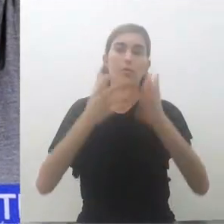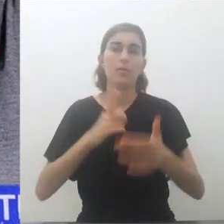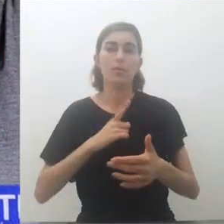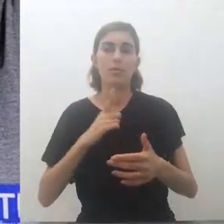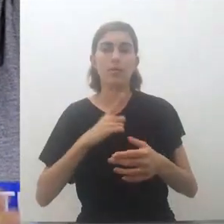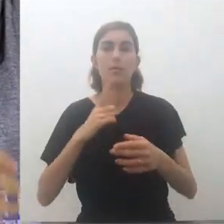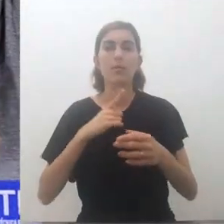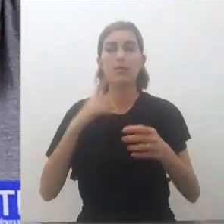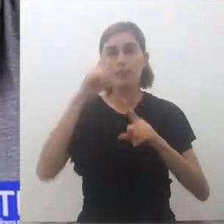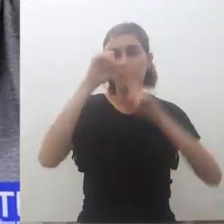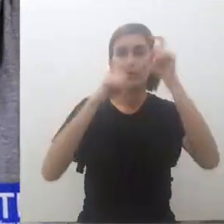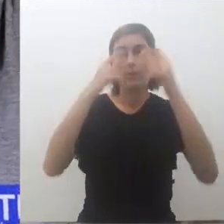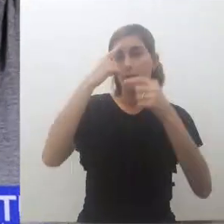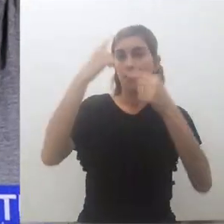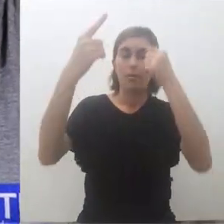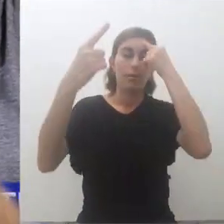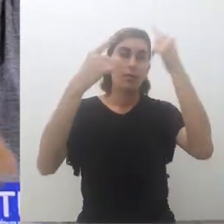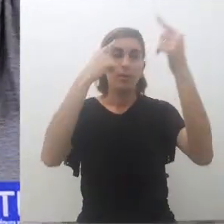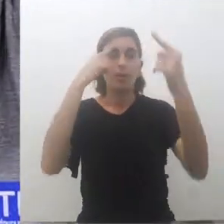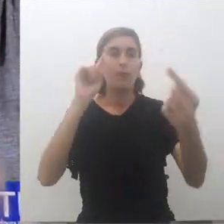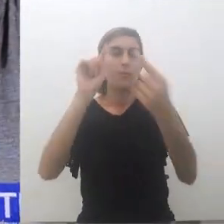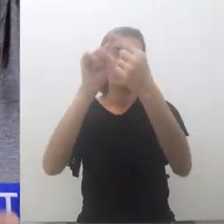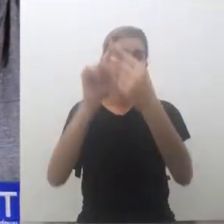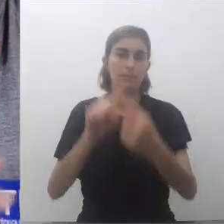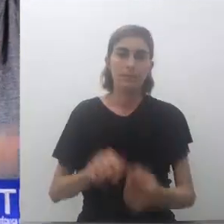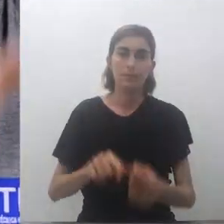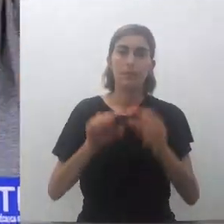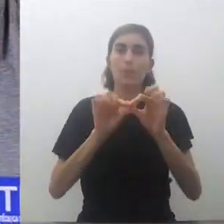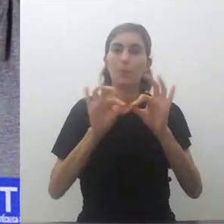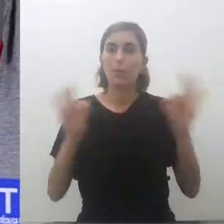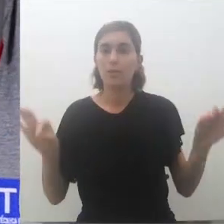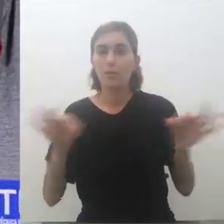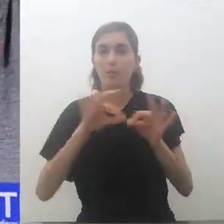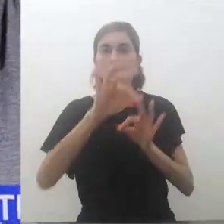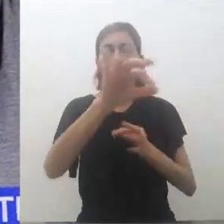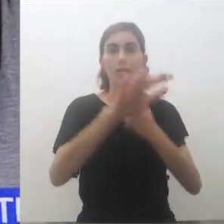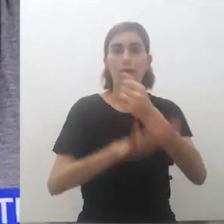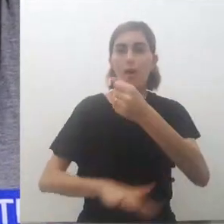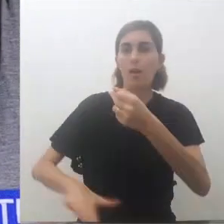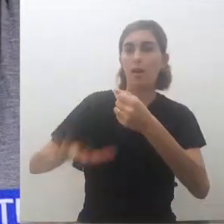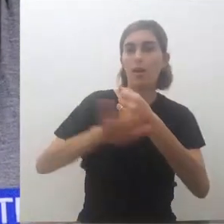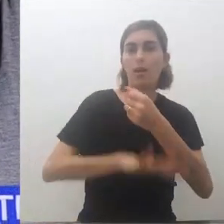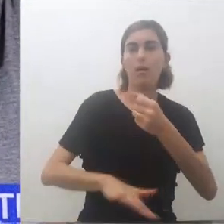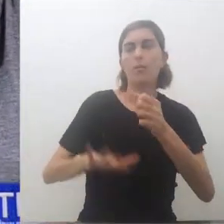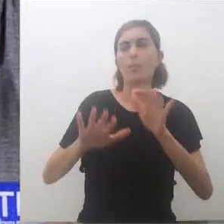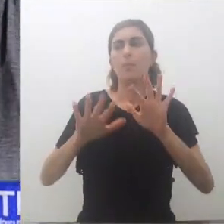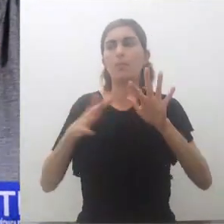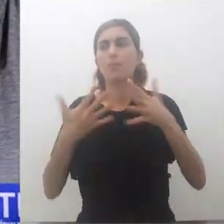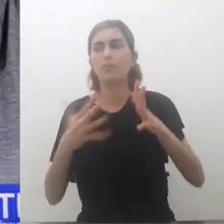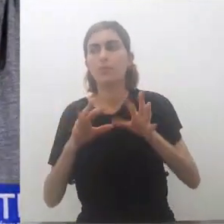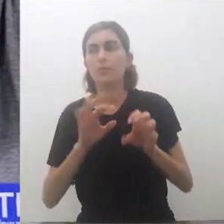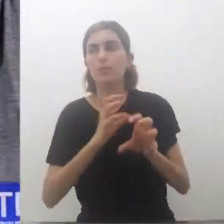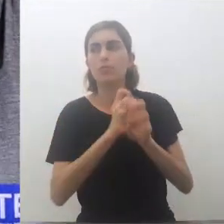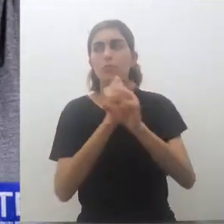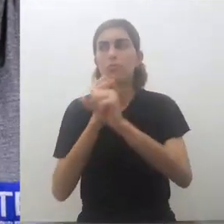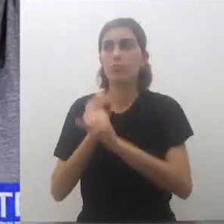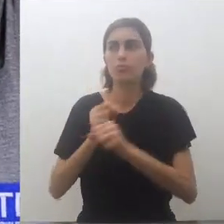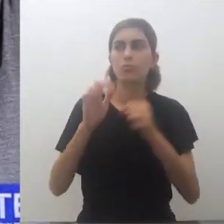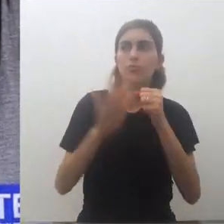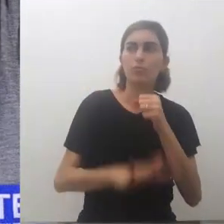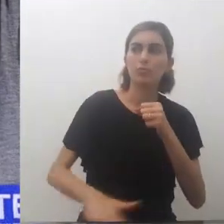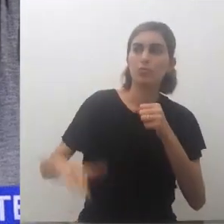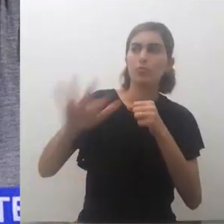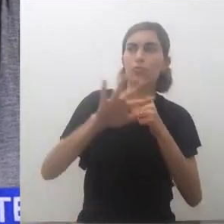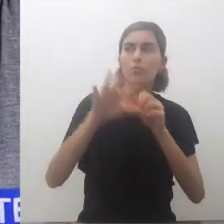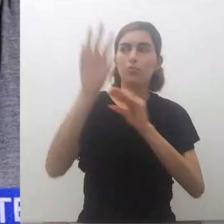da ideia com as medidas, com as áreas e com as proporções definidas sobre o espaço e os